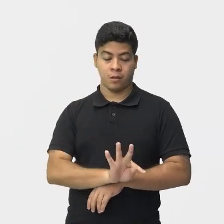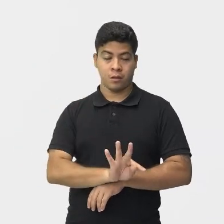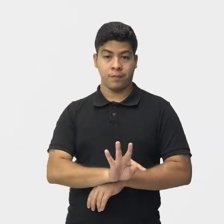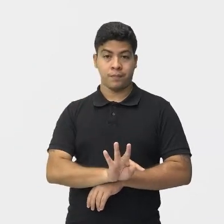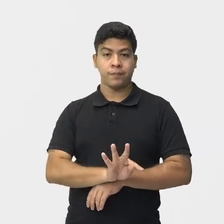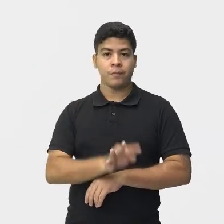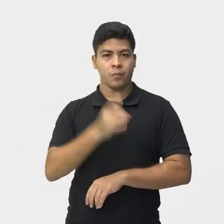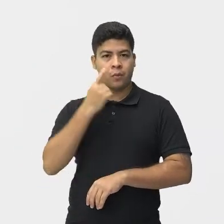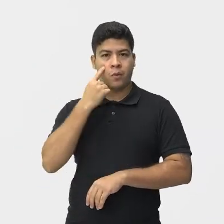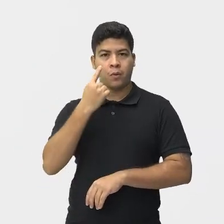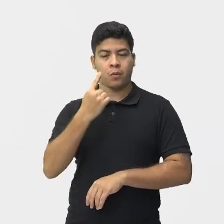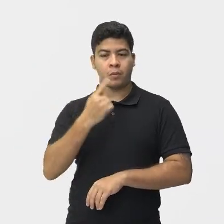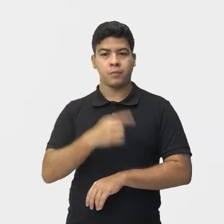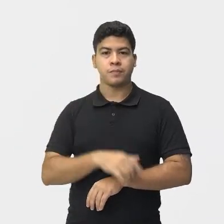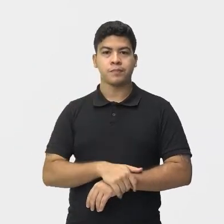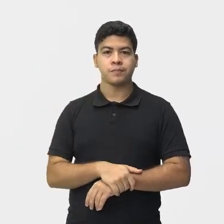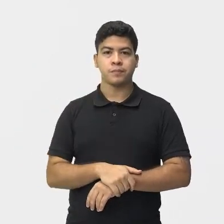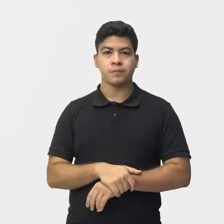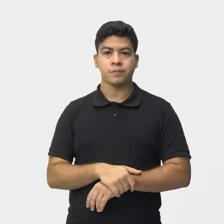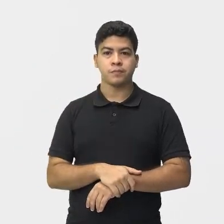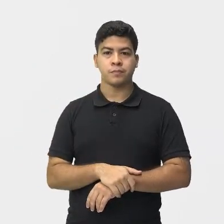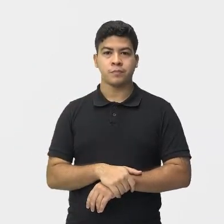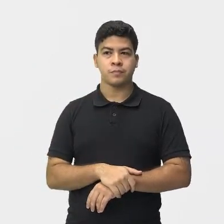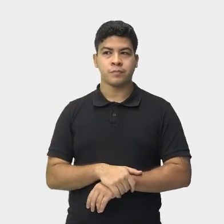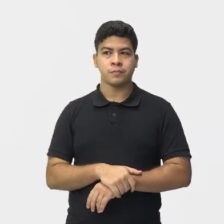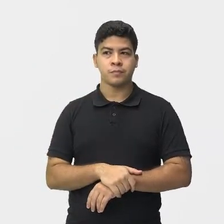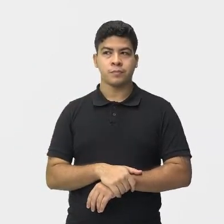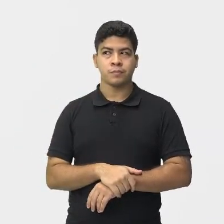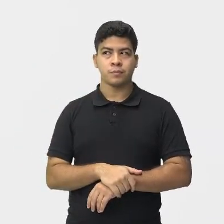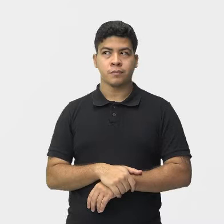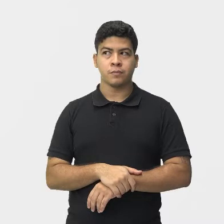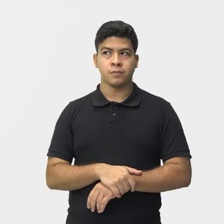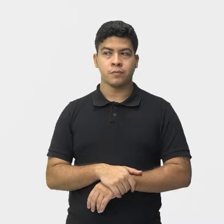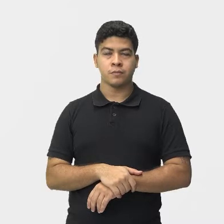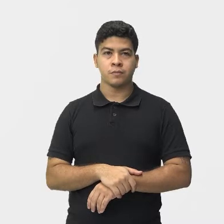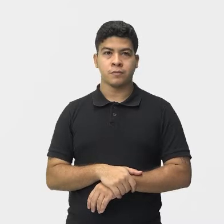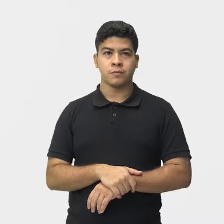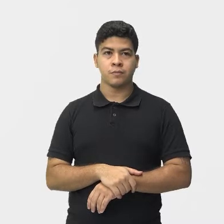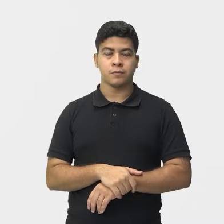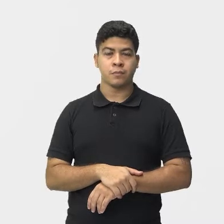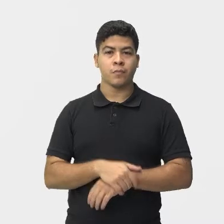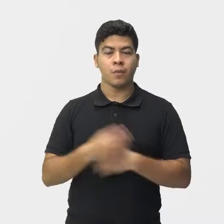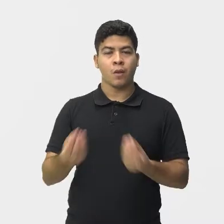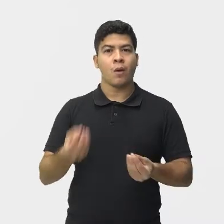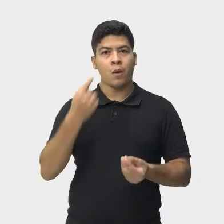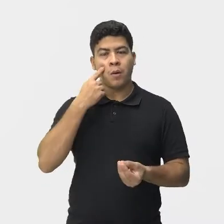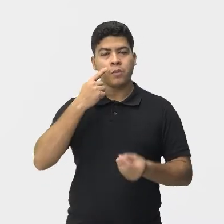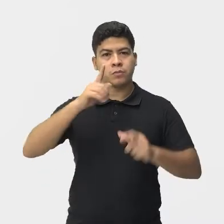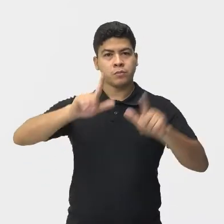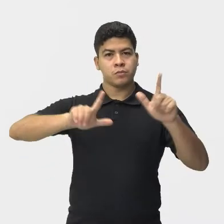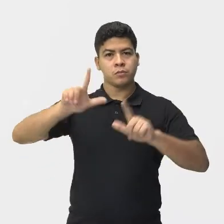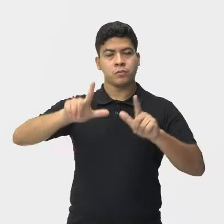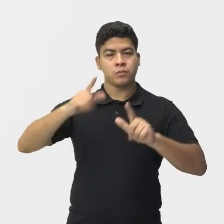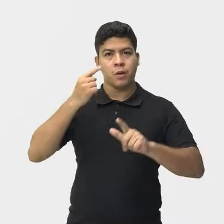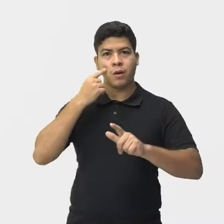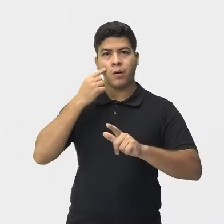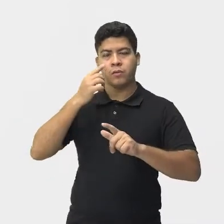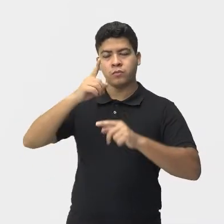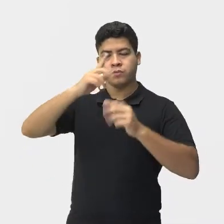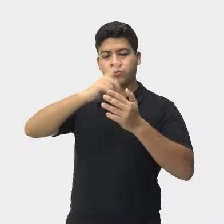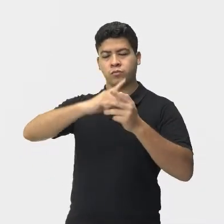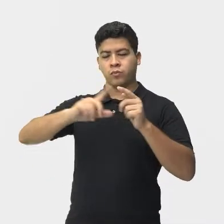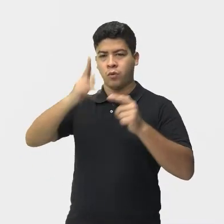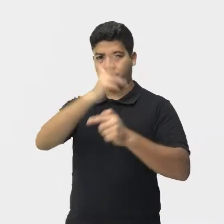Vou destacar aqui na nossa TV interativa, né, essa situação. Veja aqui, ó.